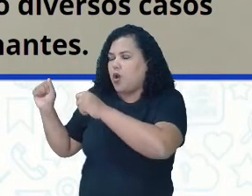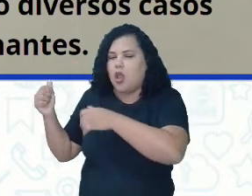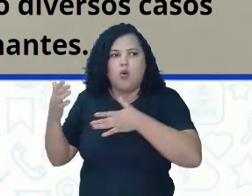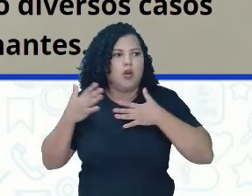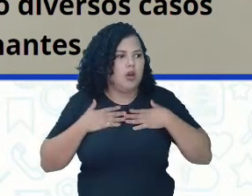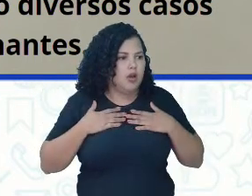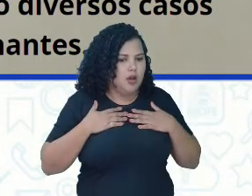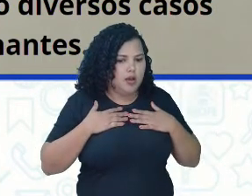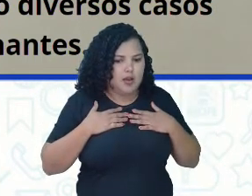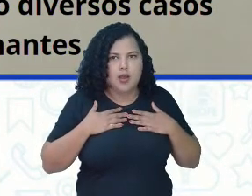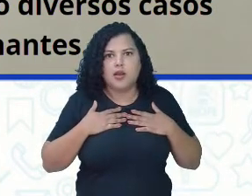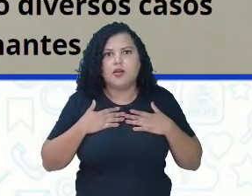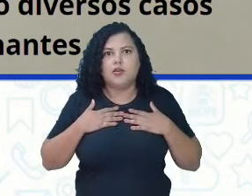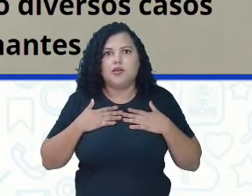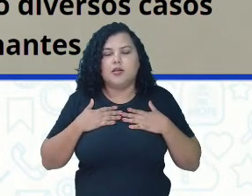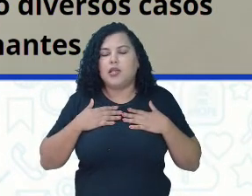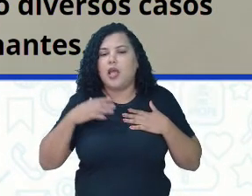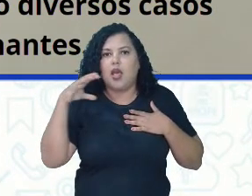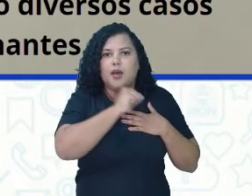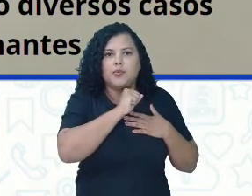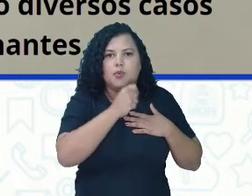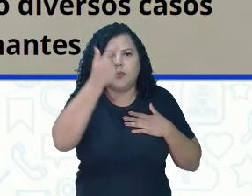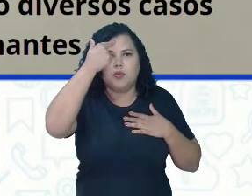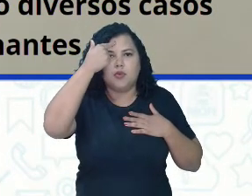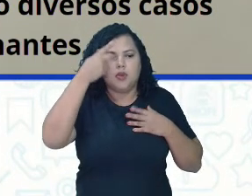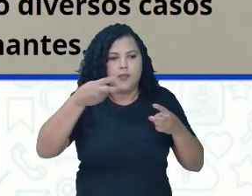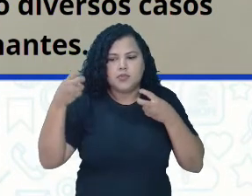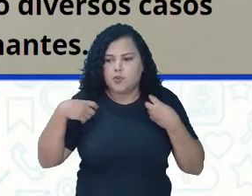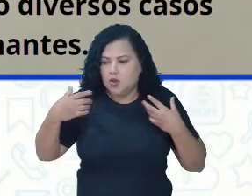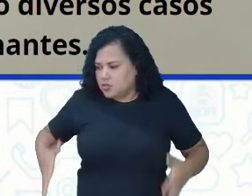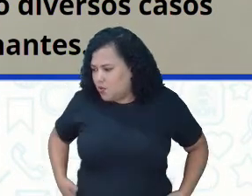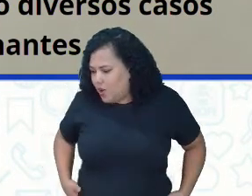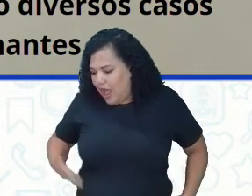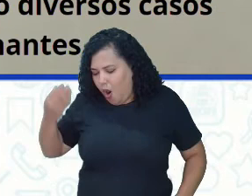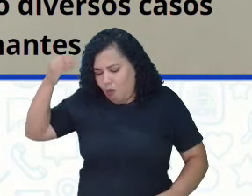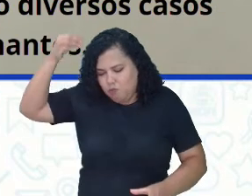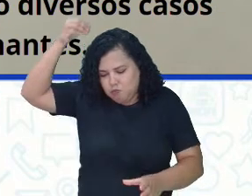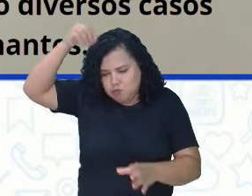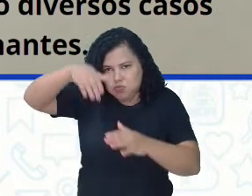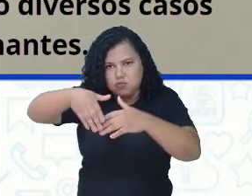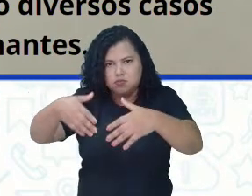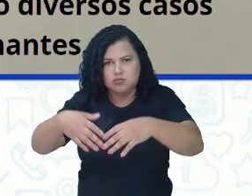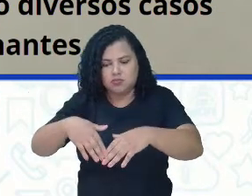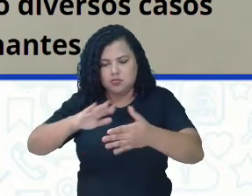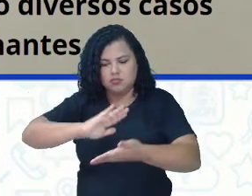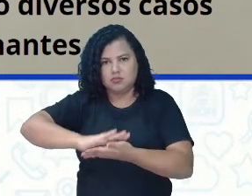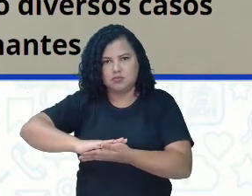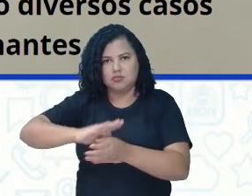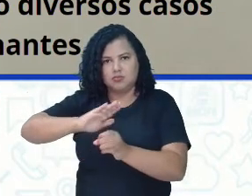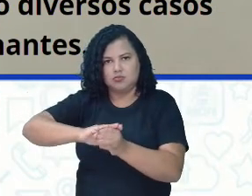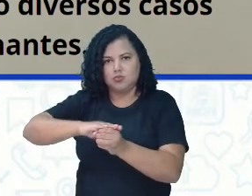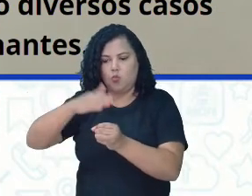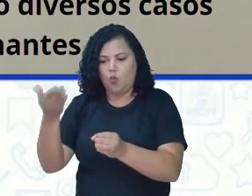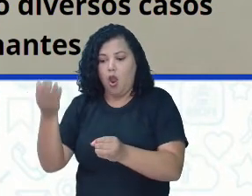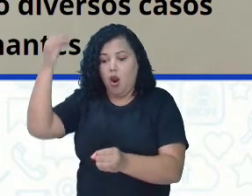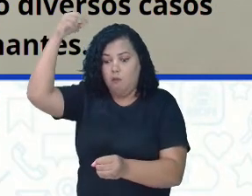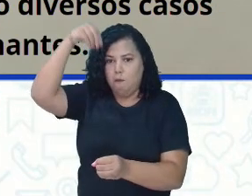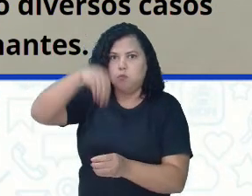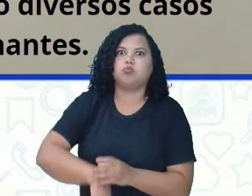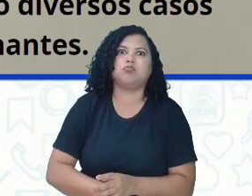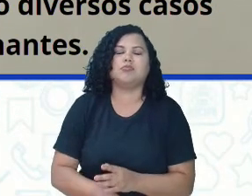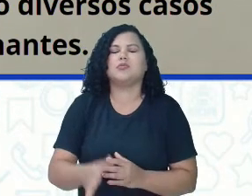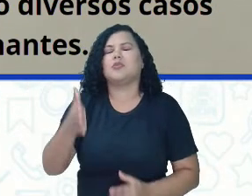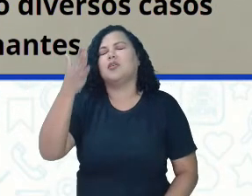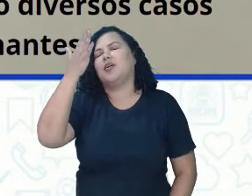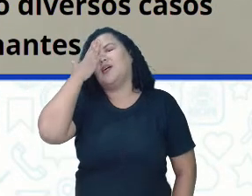baque. Numa fração de segundo, percebi que meu celular caíra no vaso sanitário, minha gente. Sem brincadeira.